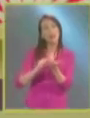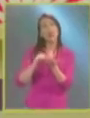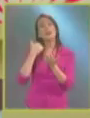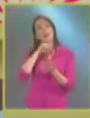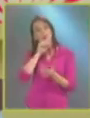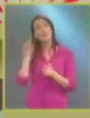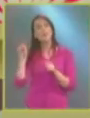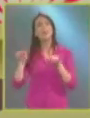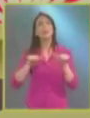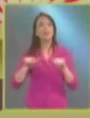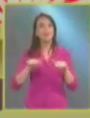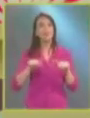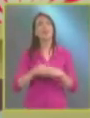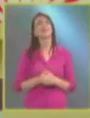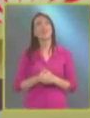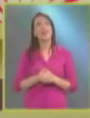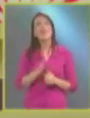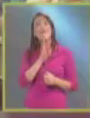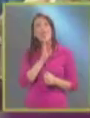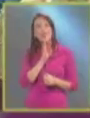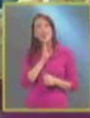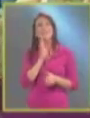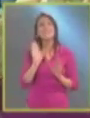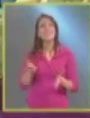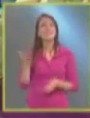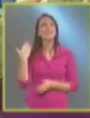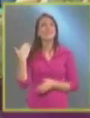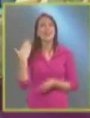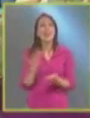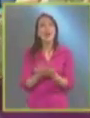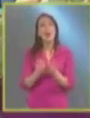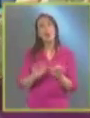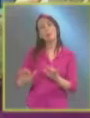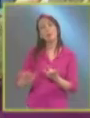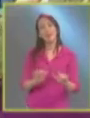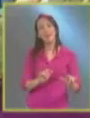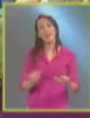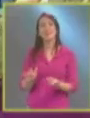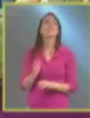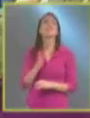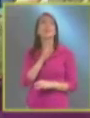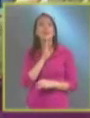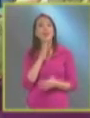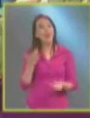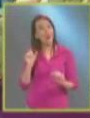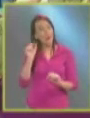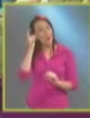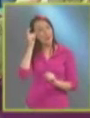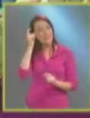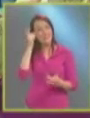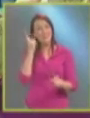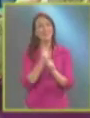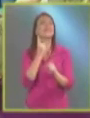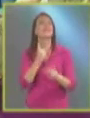coordenadora... Eu conheci sua mãe, gente. Você conhece a minha Nós mãe? Nós somos colegas, gente, de aula de piano, né, Frederico? Sim. Quer dizer, eu nem sabia, foi coincidência você estar aqui